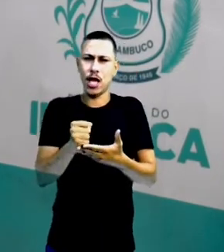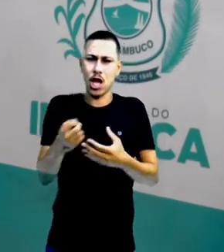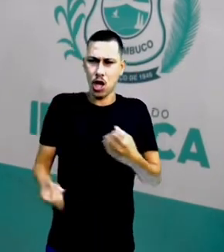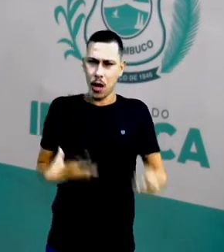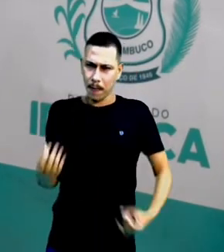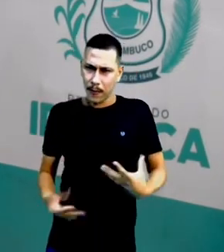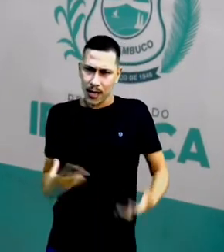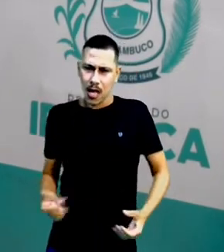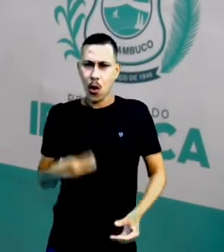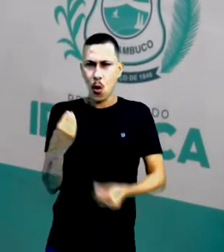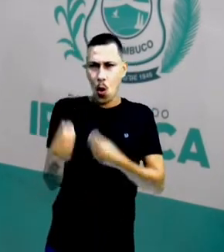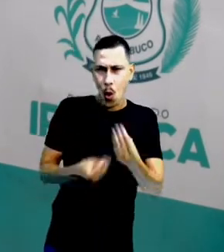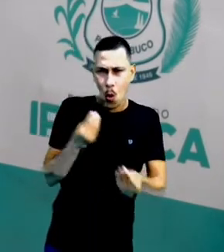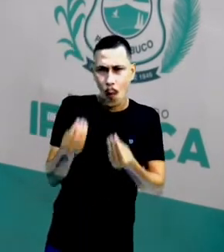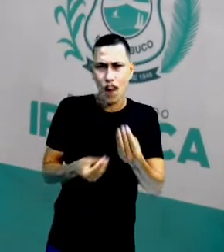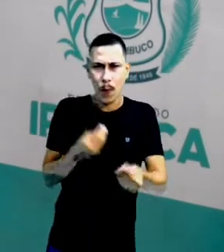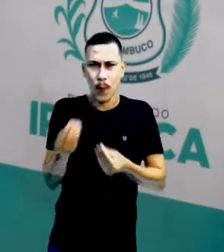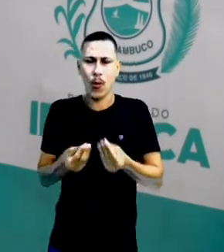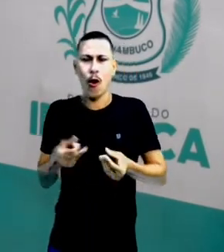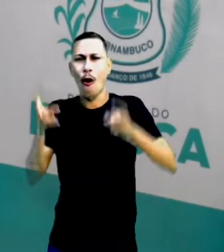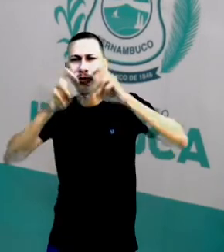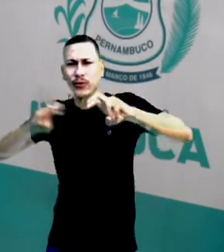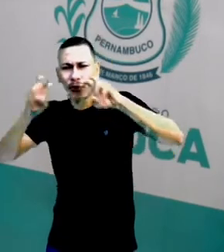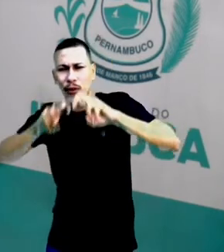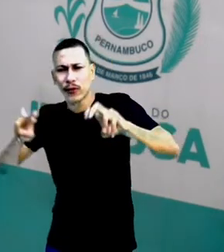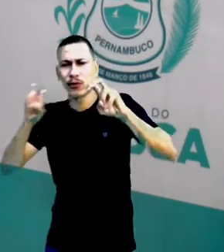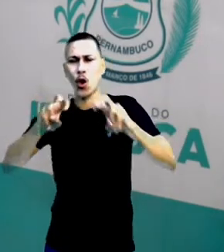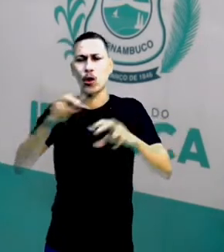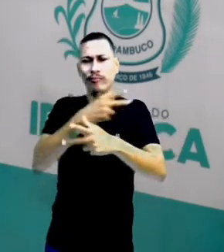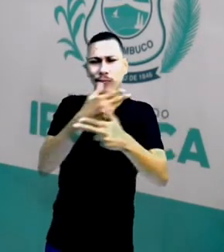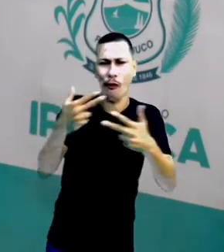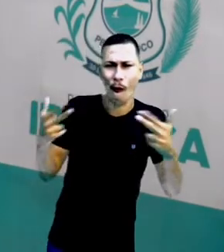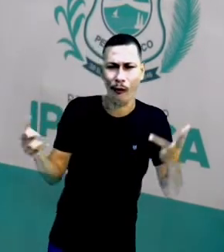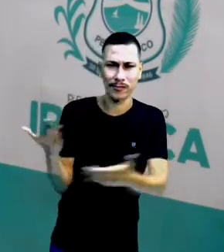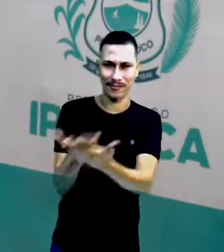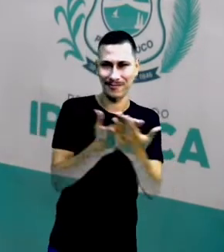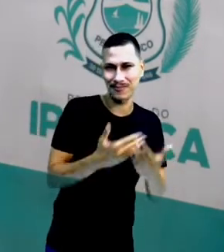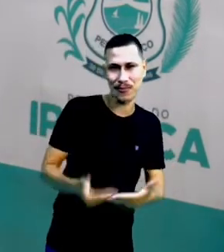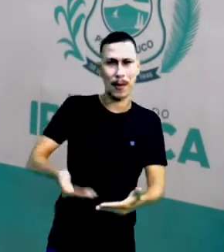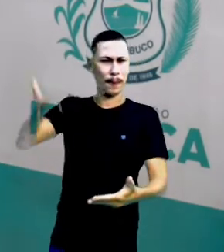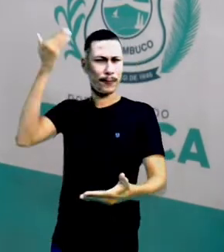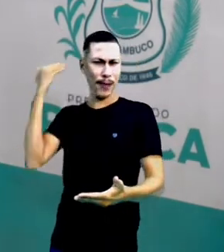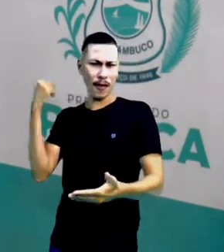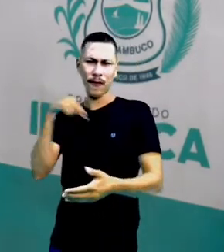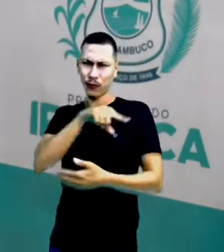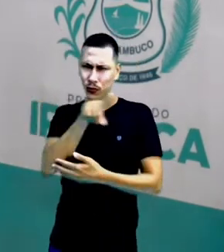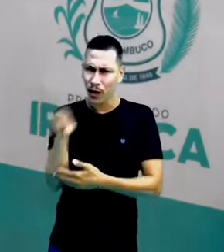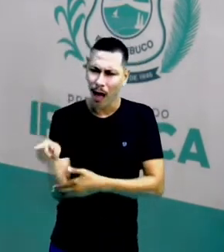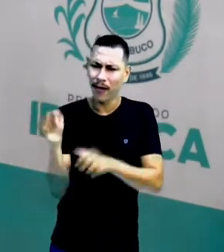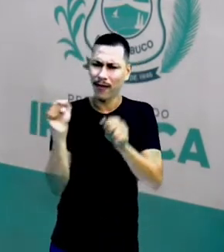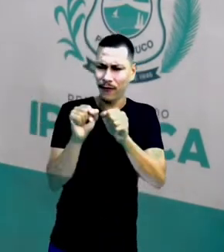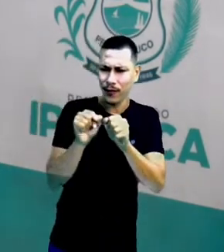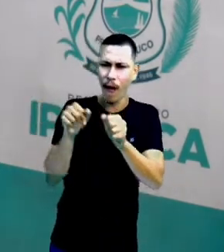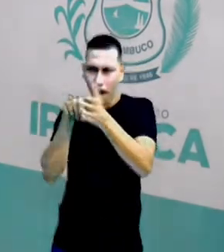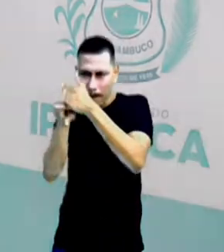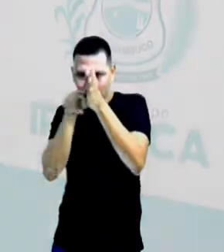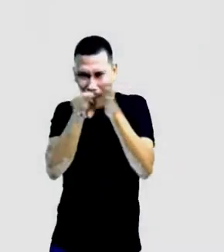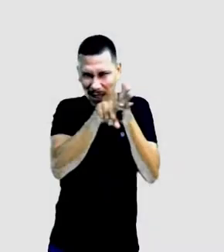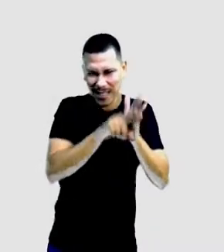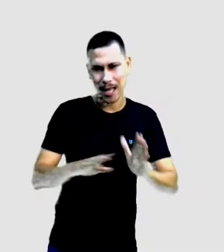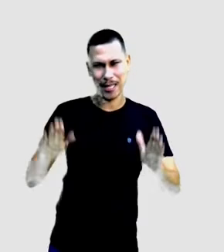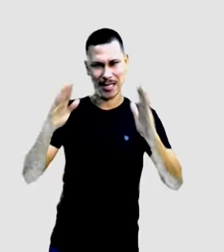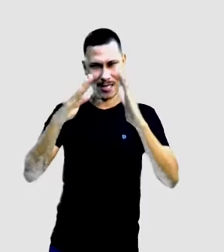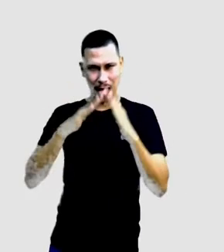aliteração, assonância. Foi o que a gente viu na aula passada. E aí ficou uma pesquisa para vocês fazerem, onde vocês